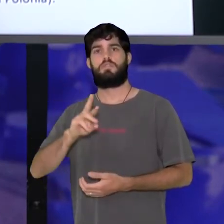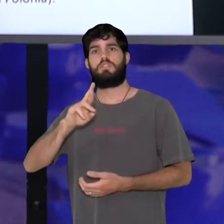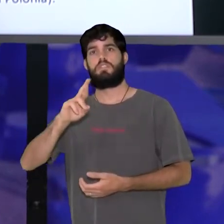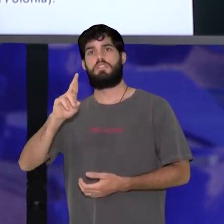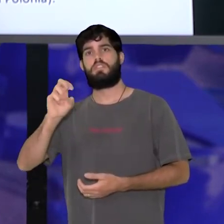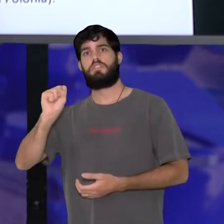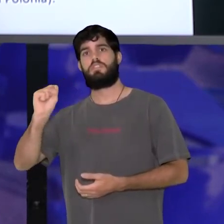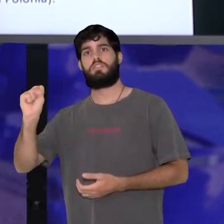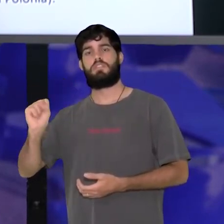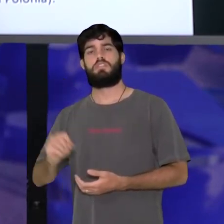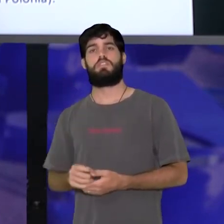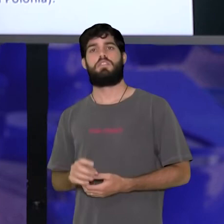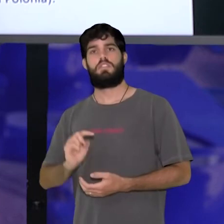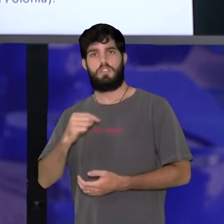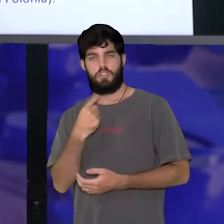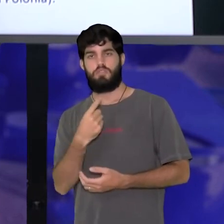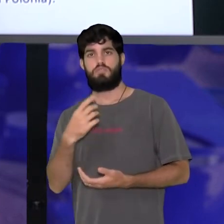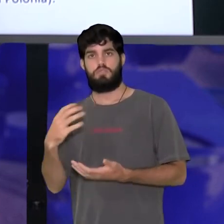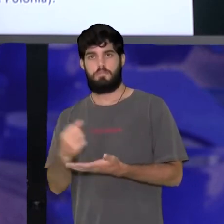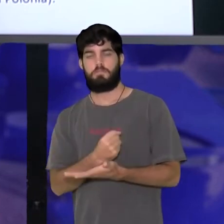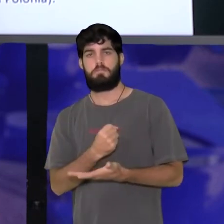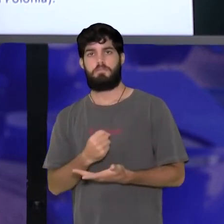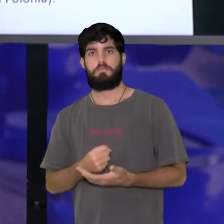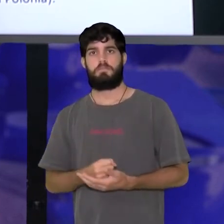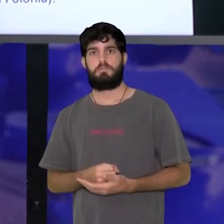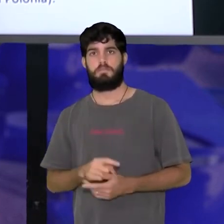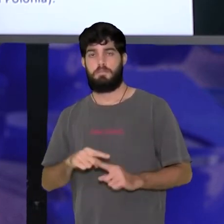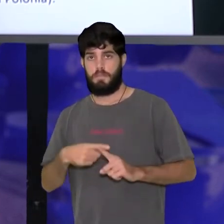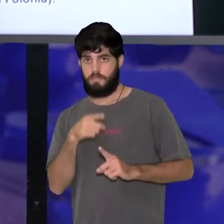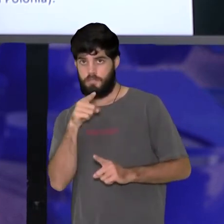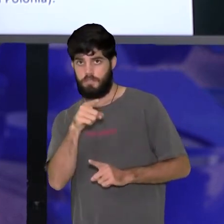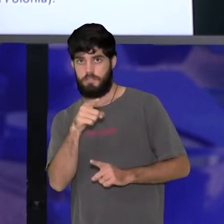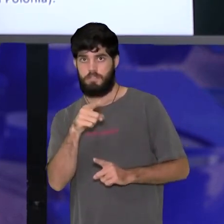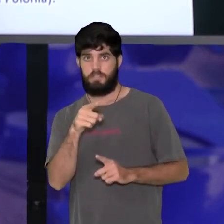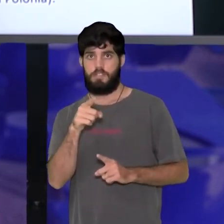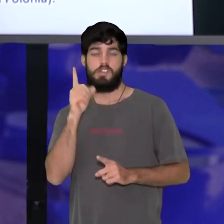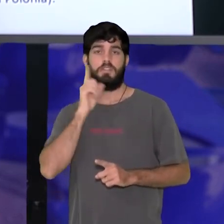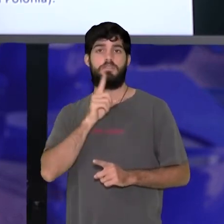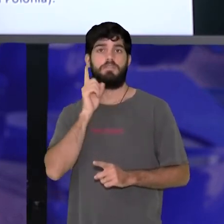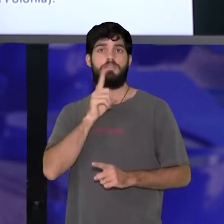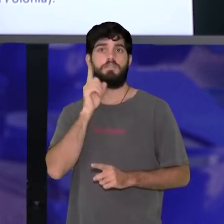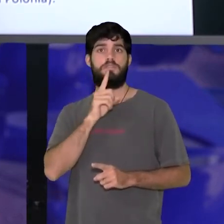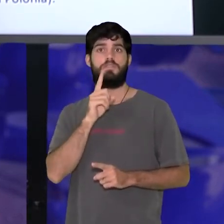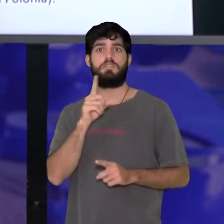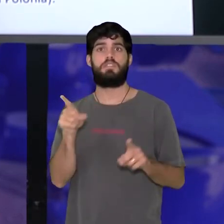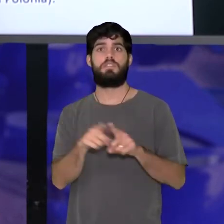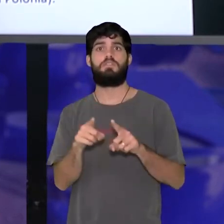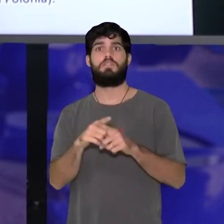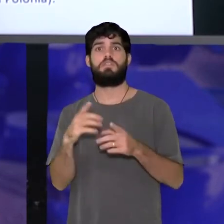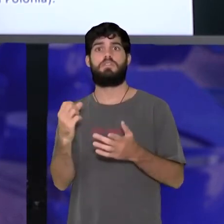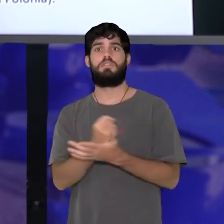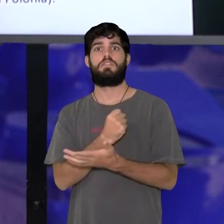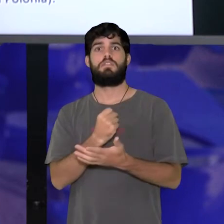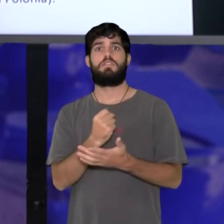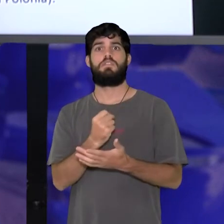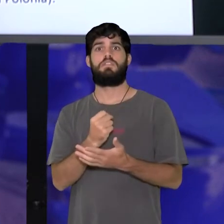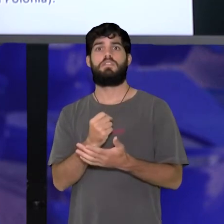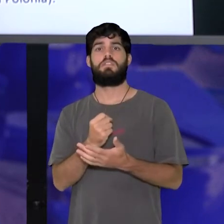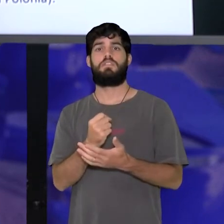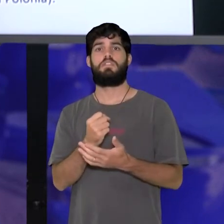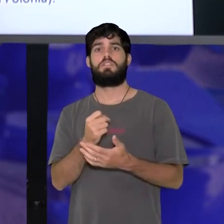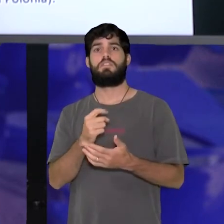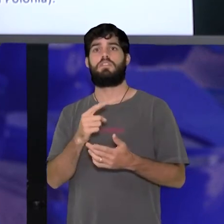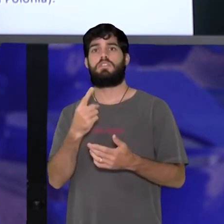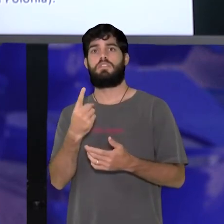disseram, tudo bem, nós retiramos, desde que vocês, americanos, retirem suas bases de lançamento de